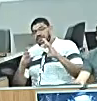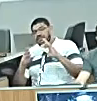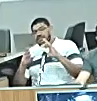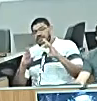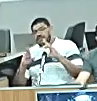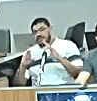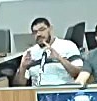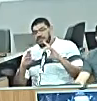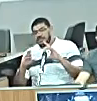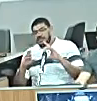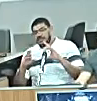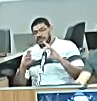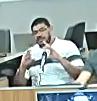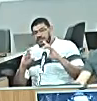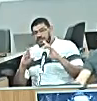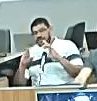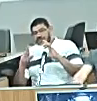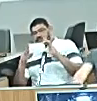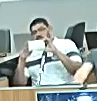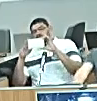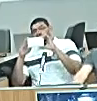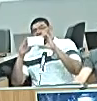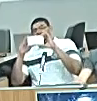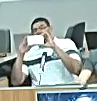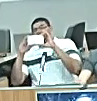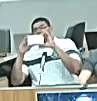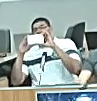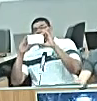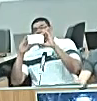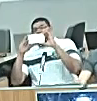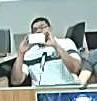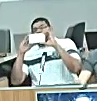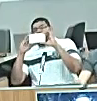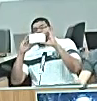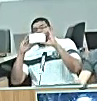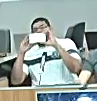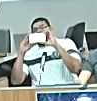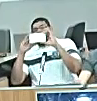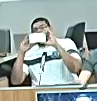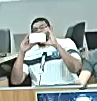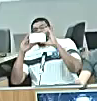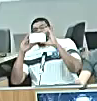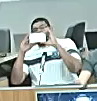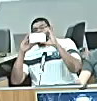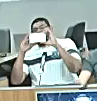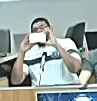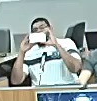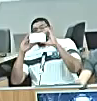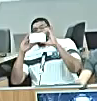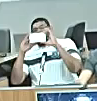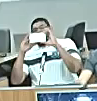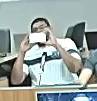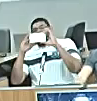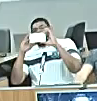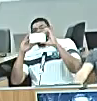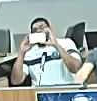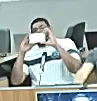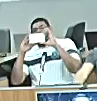neste mesmo auditório a conversinha iraque com os agente penitenciários dava nojo